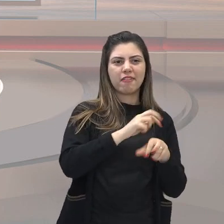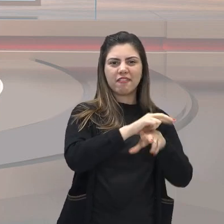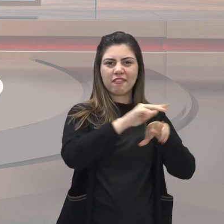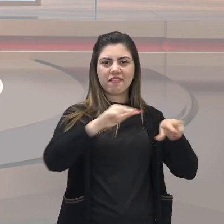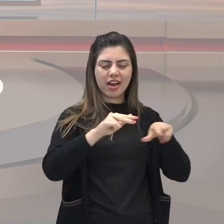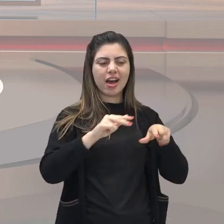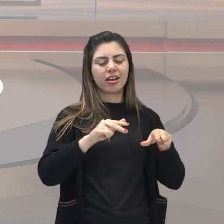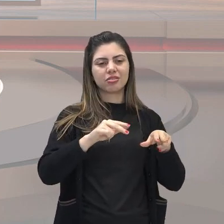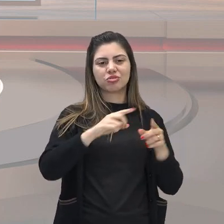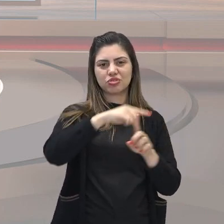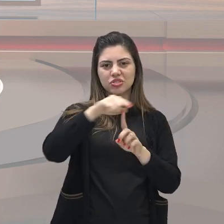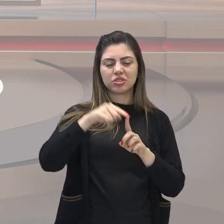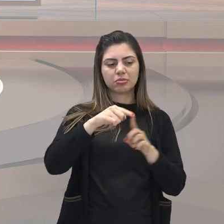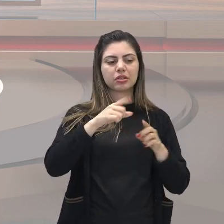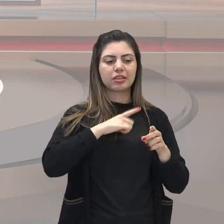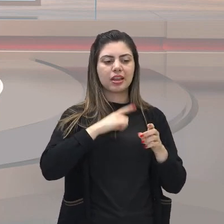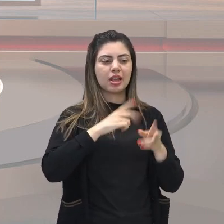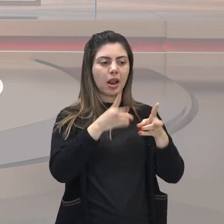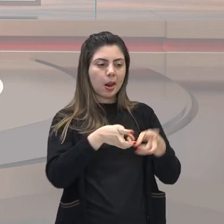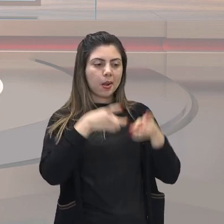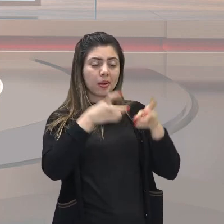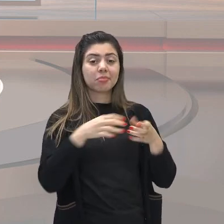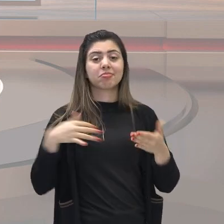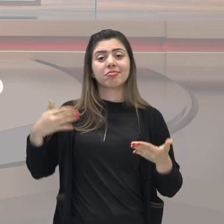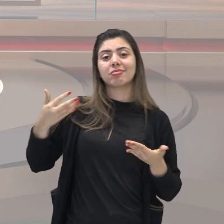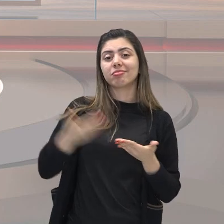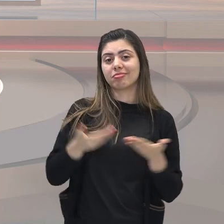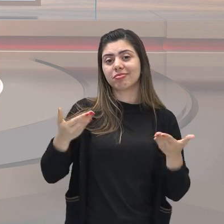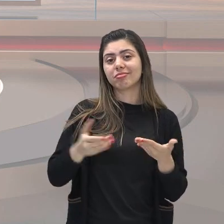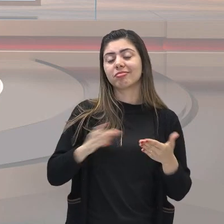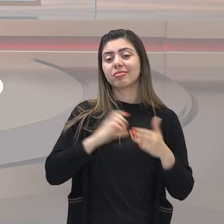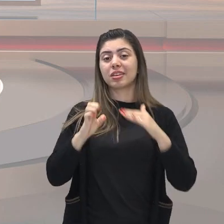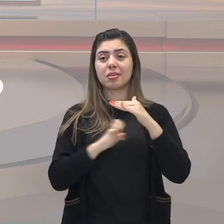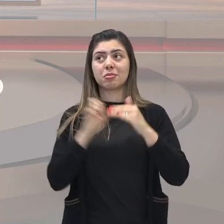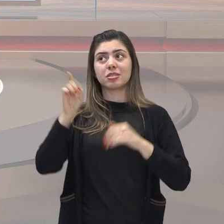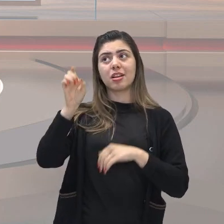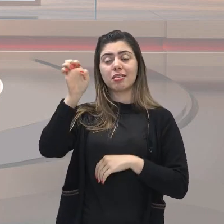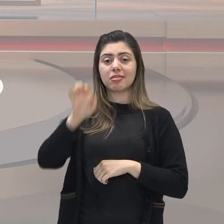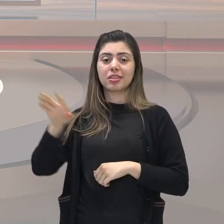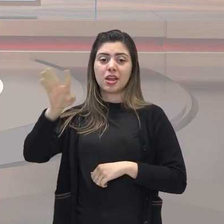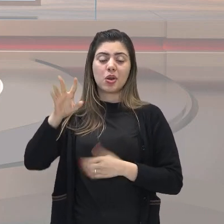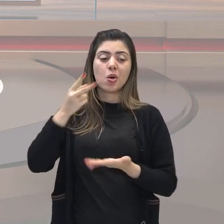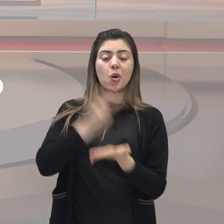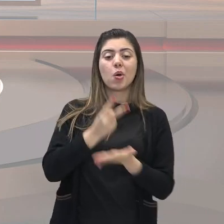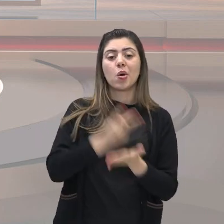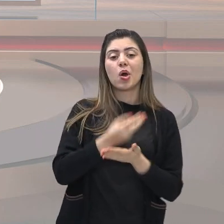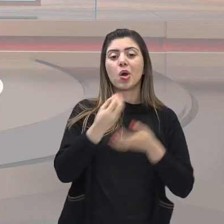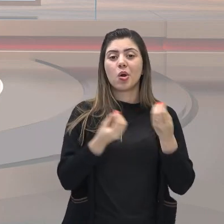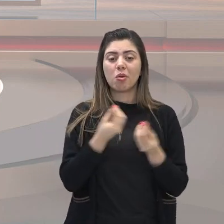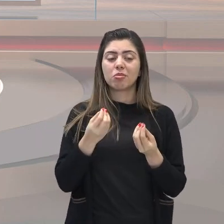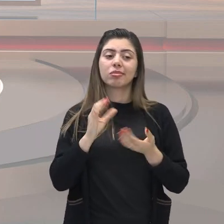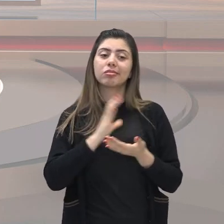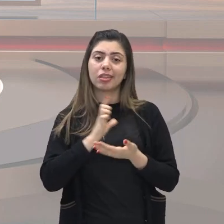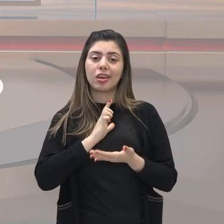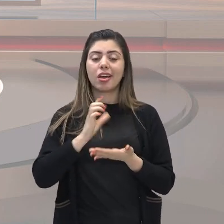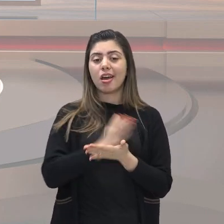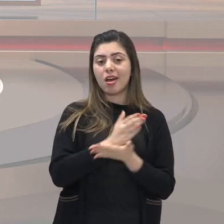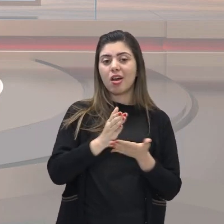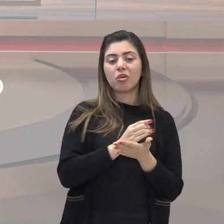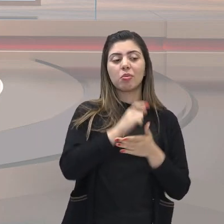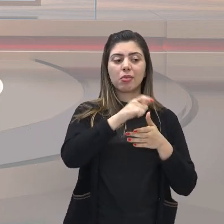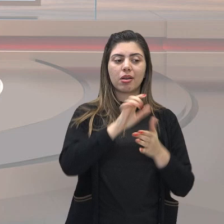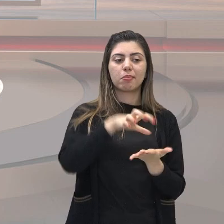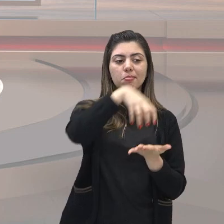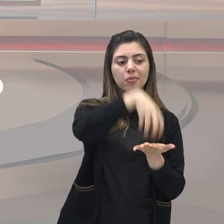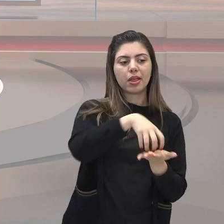os dias de hoje, inclusive, muitas empresas europeias ainda mantêm algumas estatais